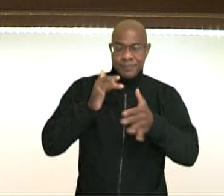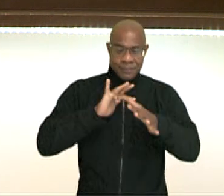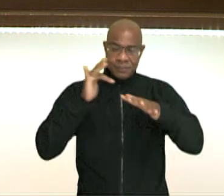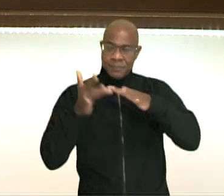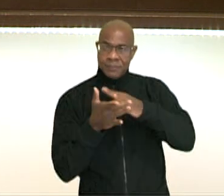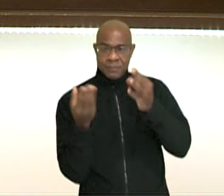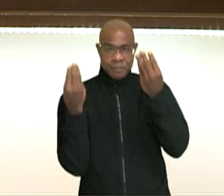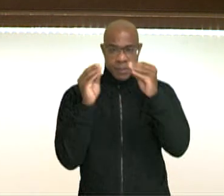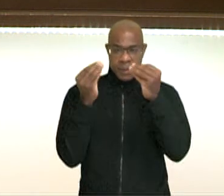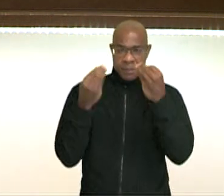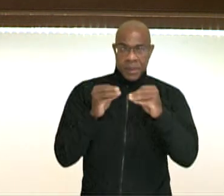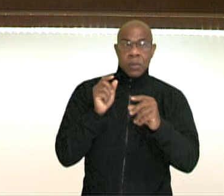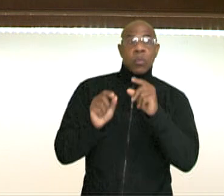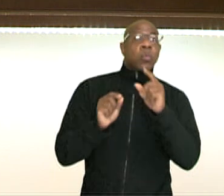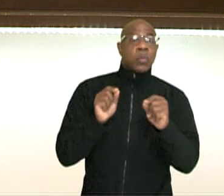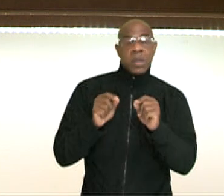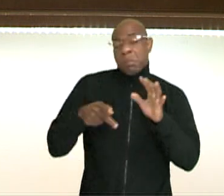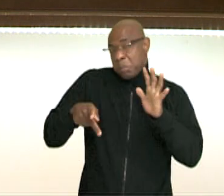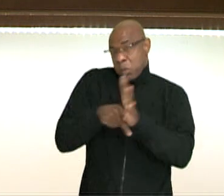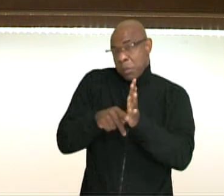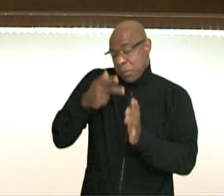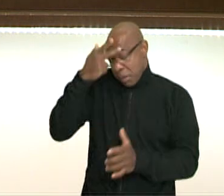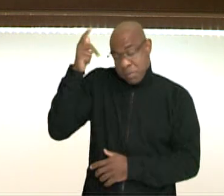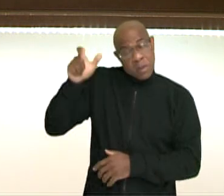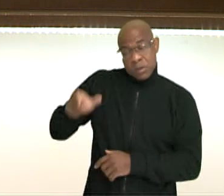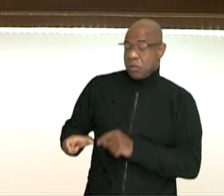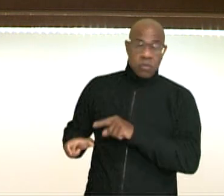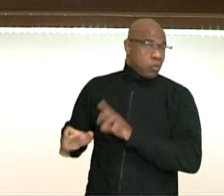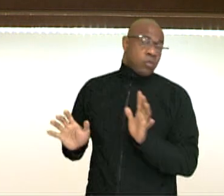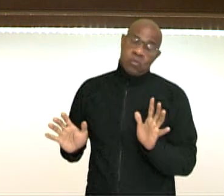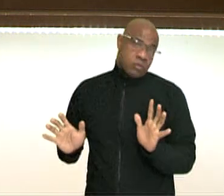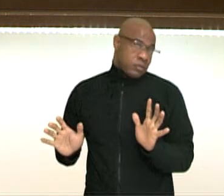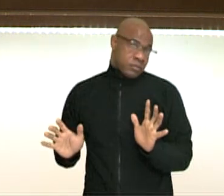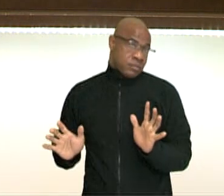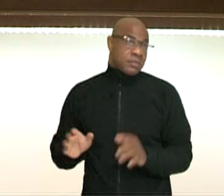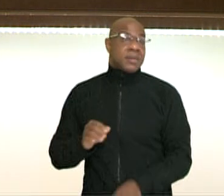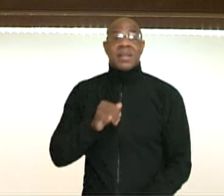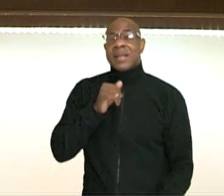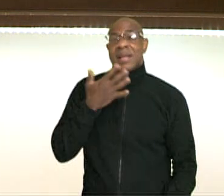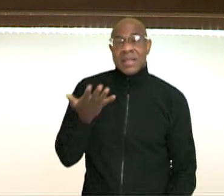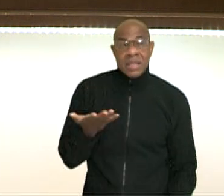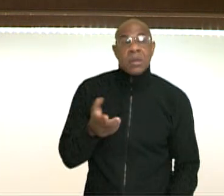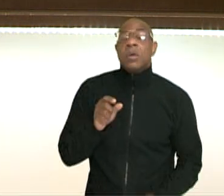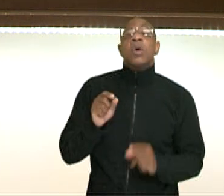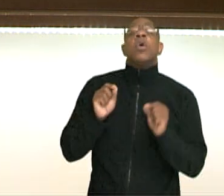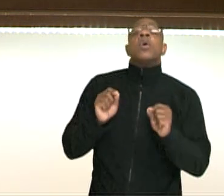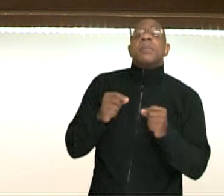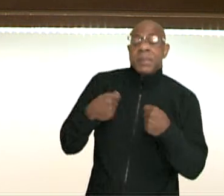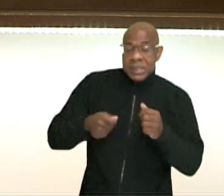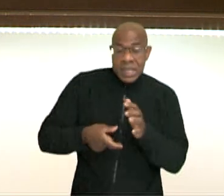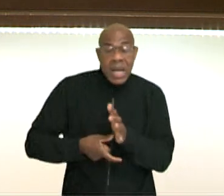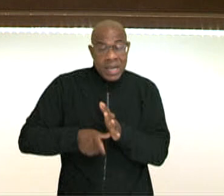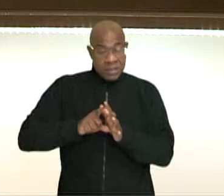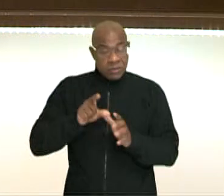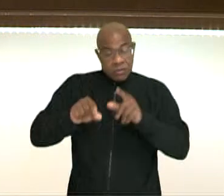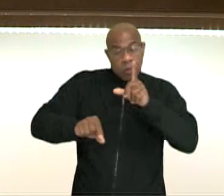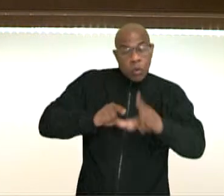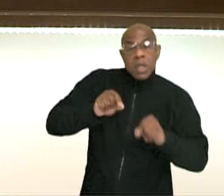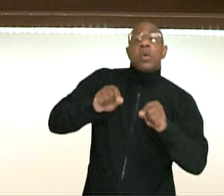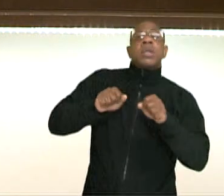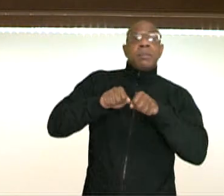usuário. Segundo a reportagem, o que os usuários de mídias sociais devem considerar ao escolher o que partilhar? Então,